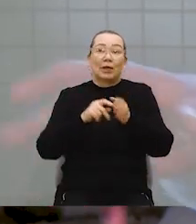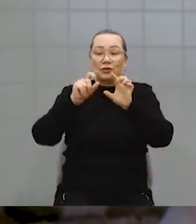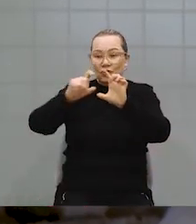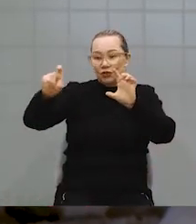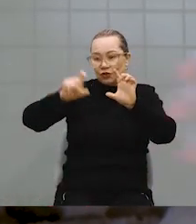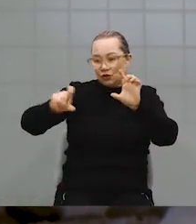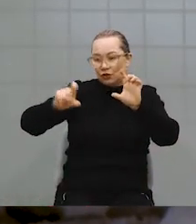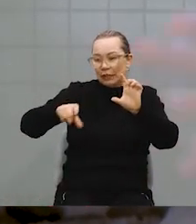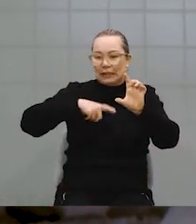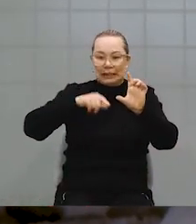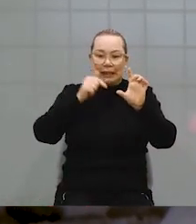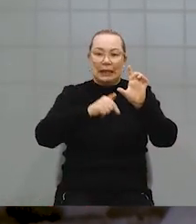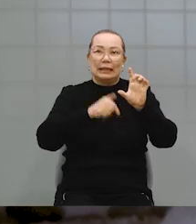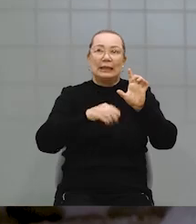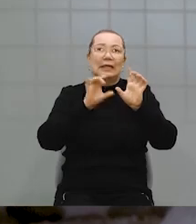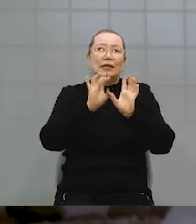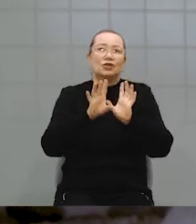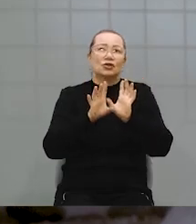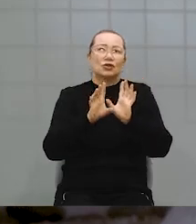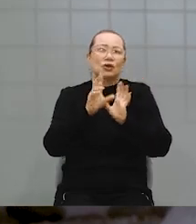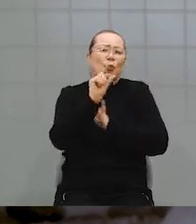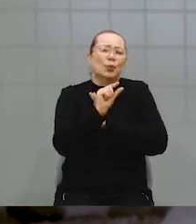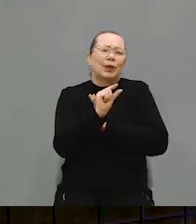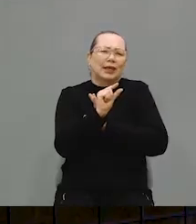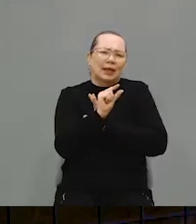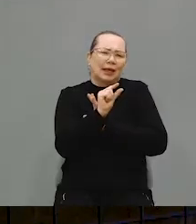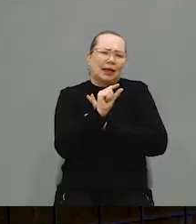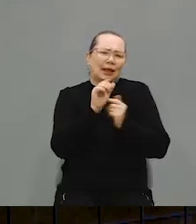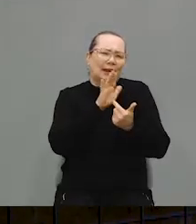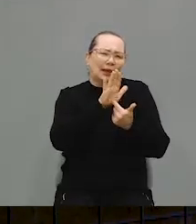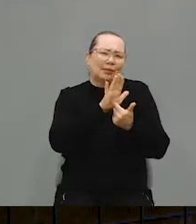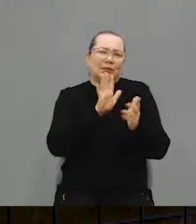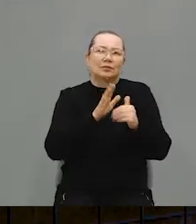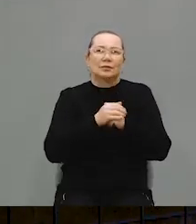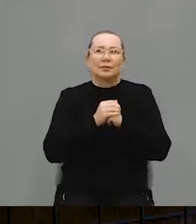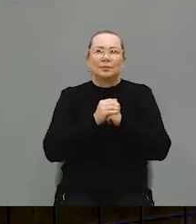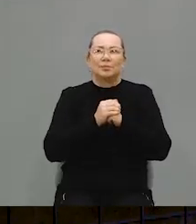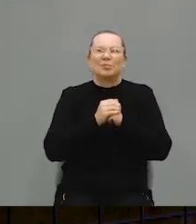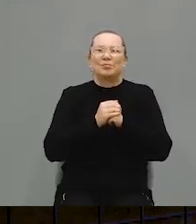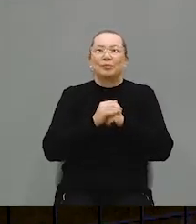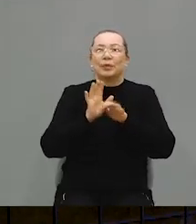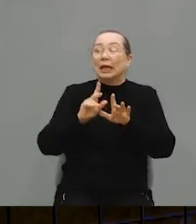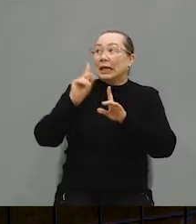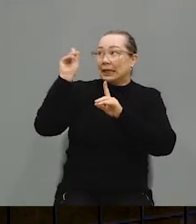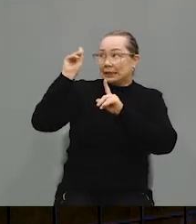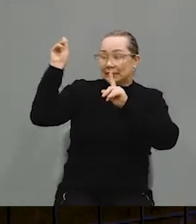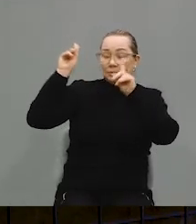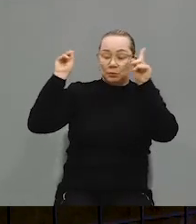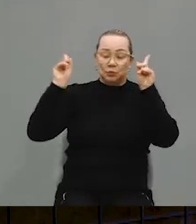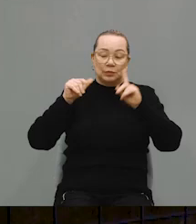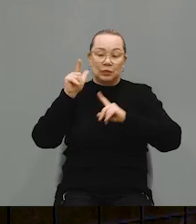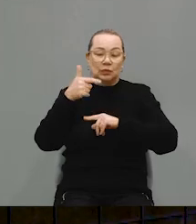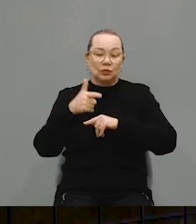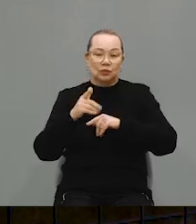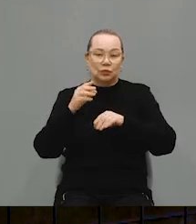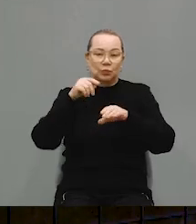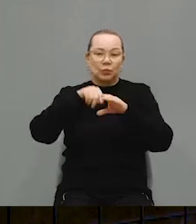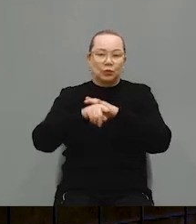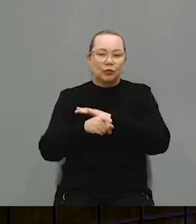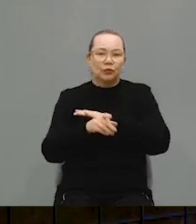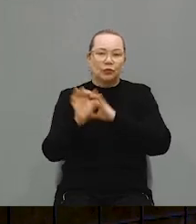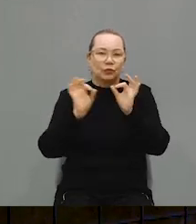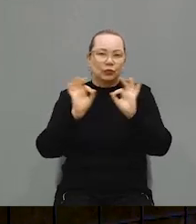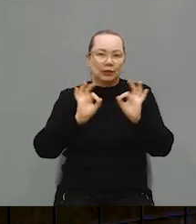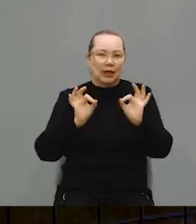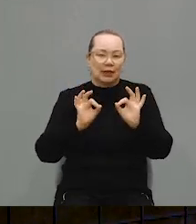tirinhas que estão aqui é só uma pequena ilustração do que... Na exposição, nós não entramos em temas, como tu falaste, um